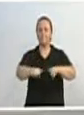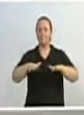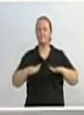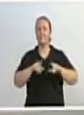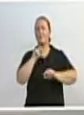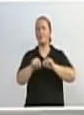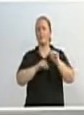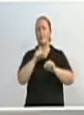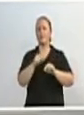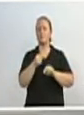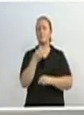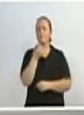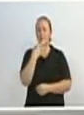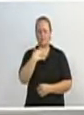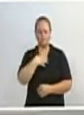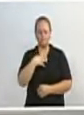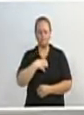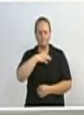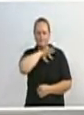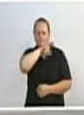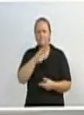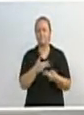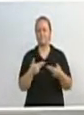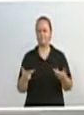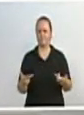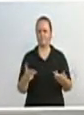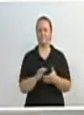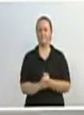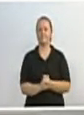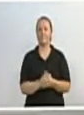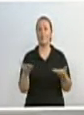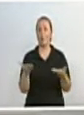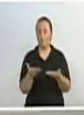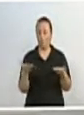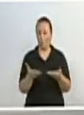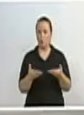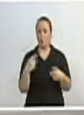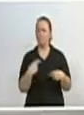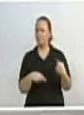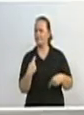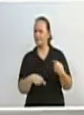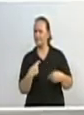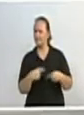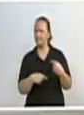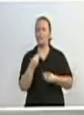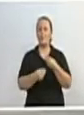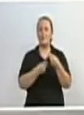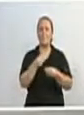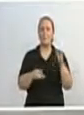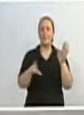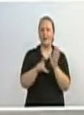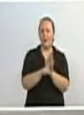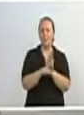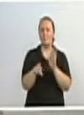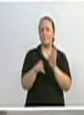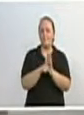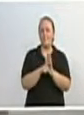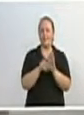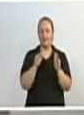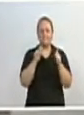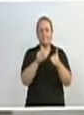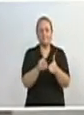Animal. Nós hoje estamos aqui discutindo, numa audiência pública, a questão da legislação da pequena e microempresa. Nós já discutimos